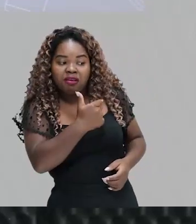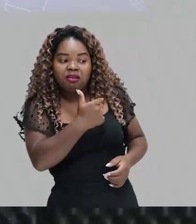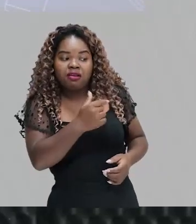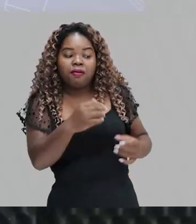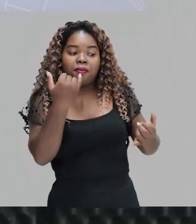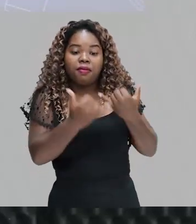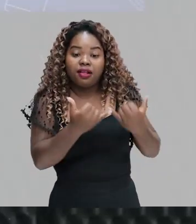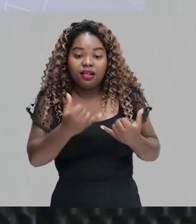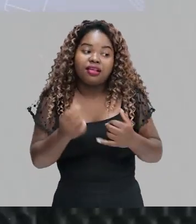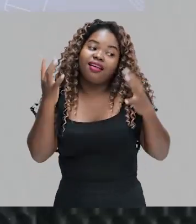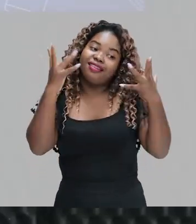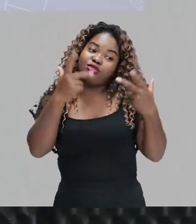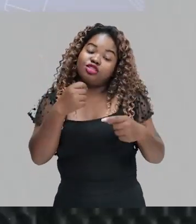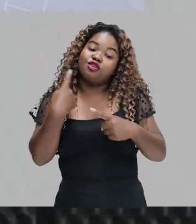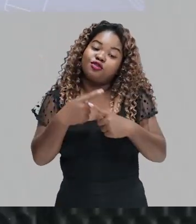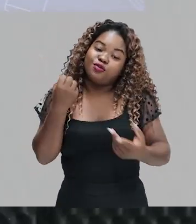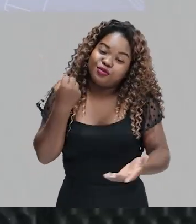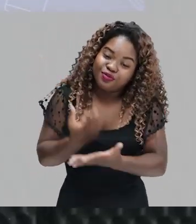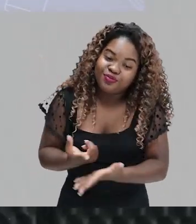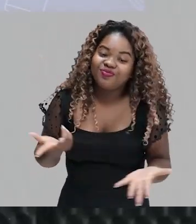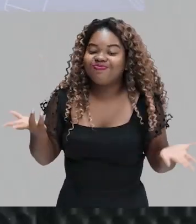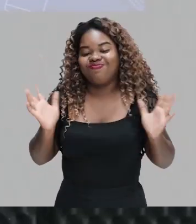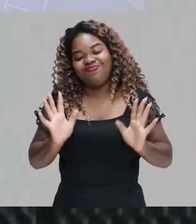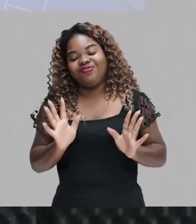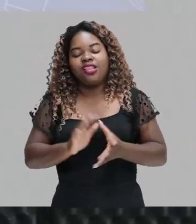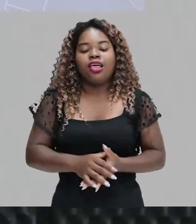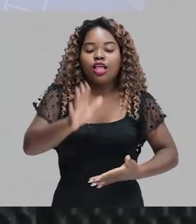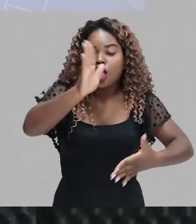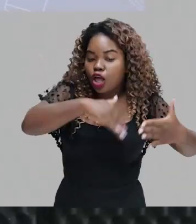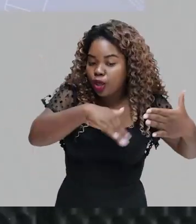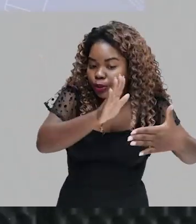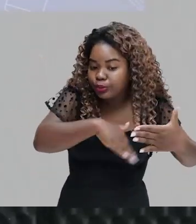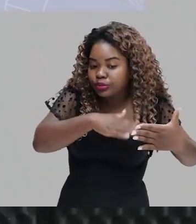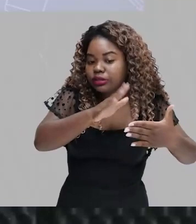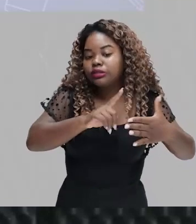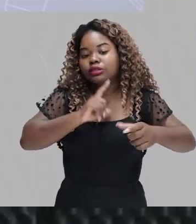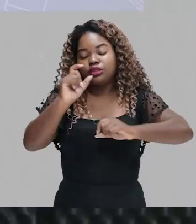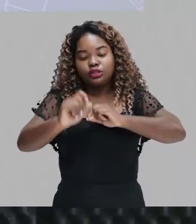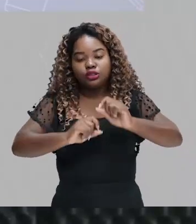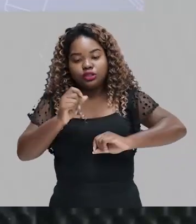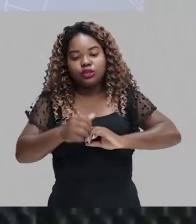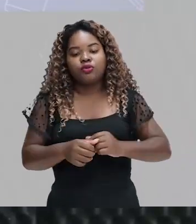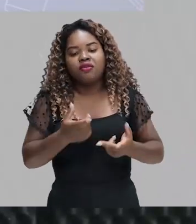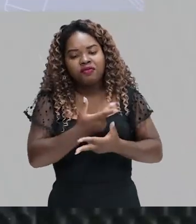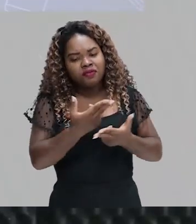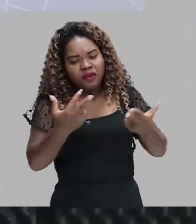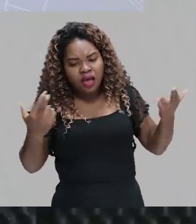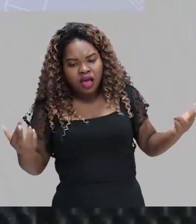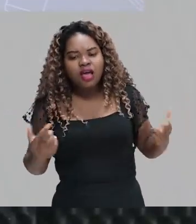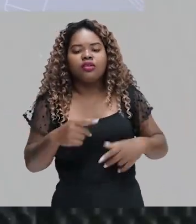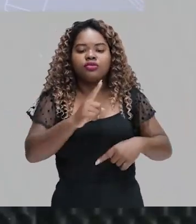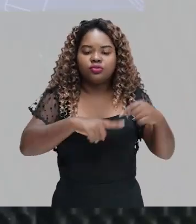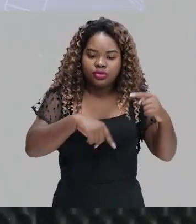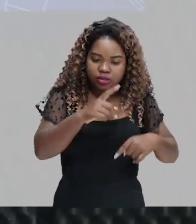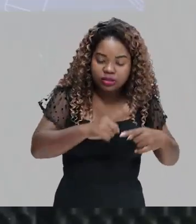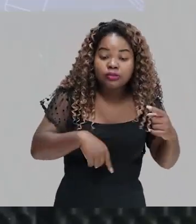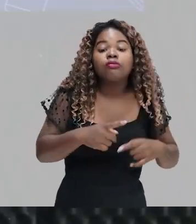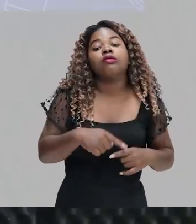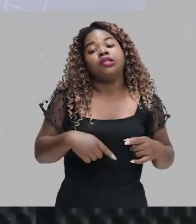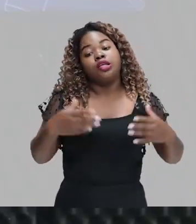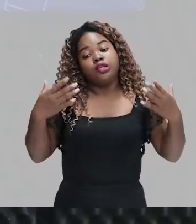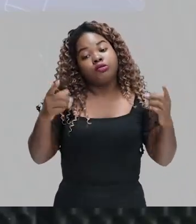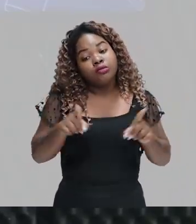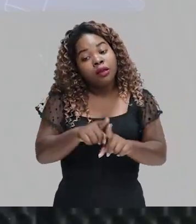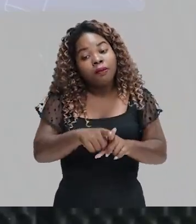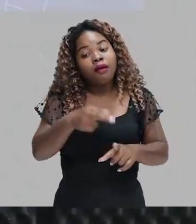parecer bonito, que eu estou pagando. Né? E essa pintura, ela trabalhava uma série de elementos, inclusive religiosos. Se você pegar aquela Bíblia que tem uma